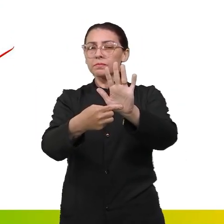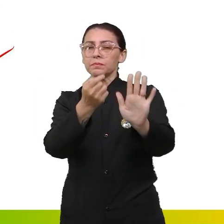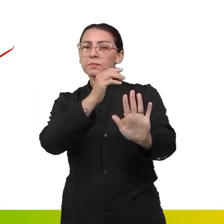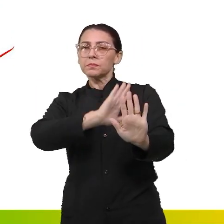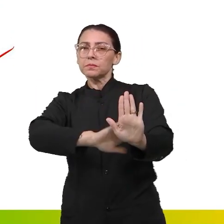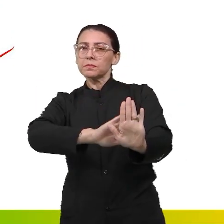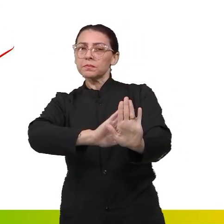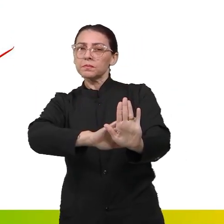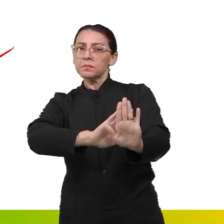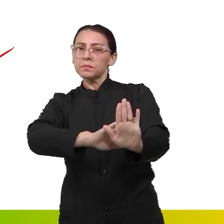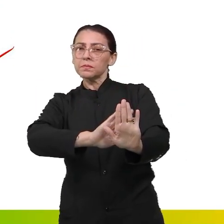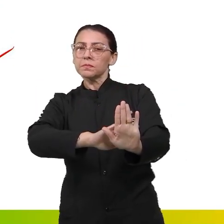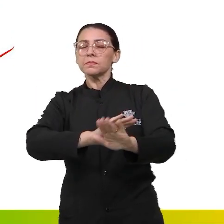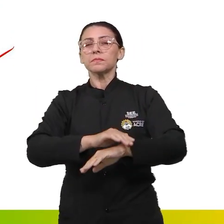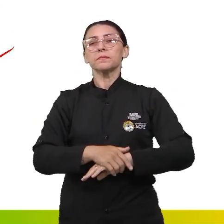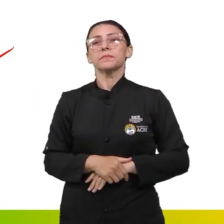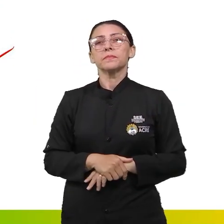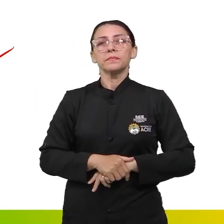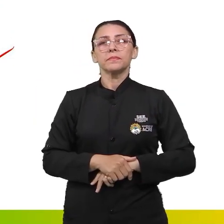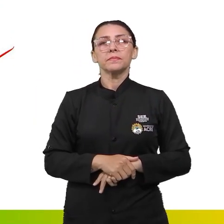com idealização.